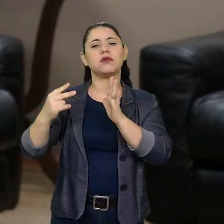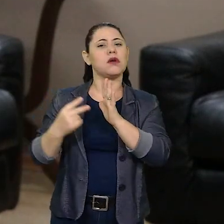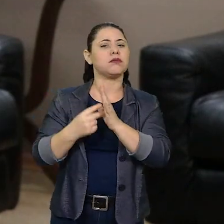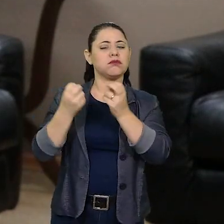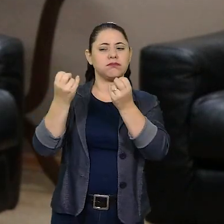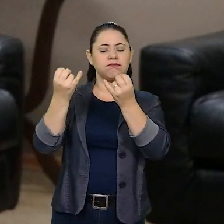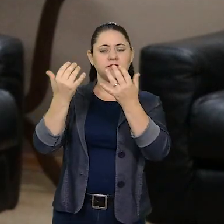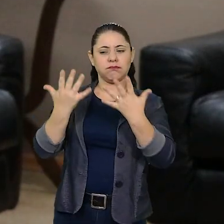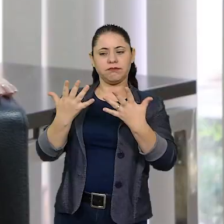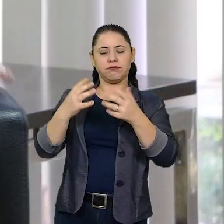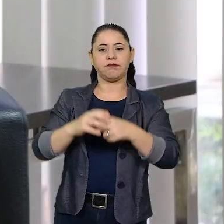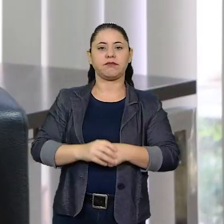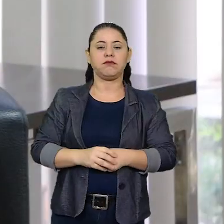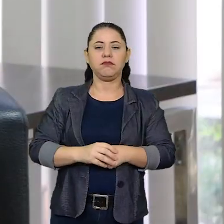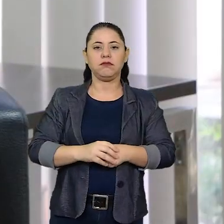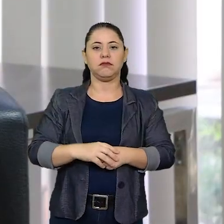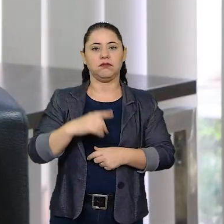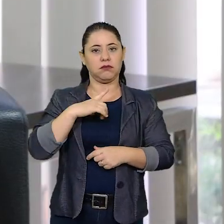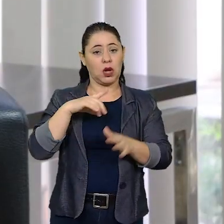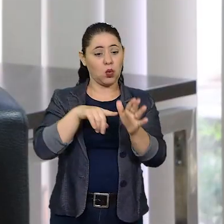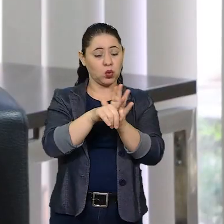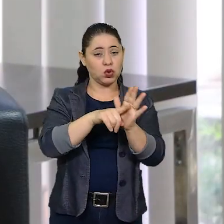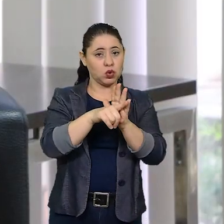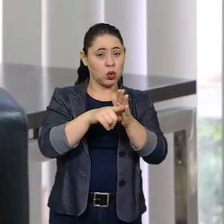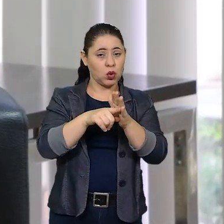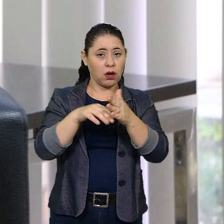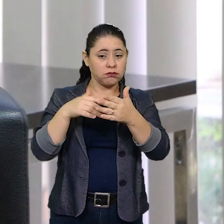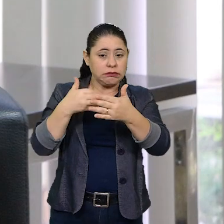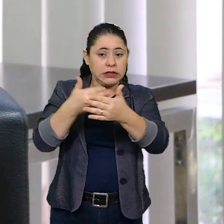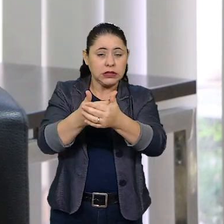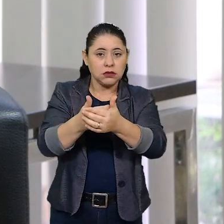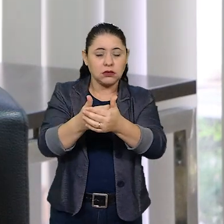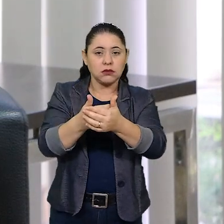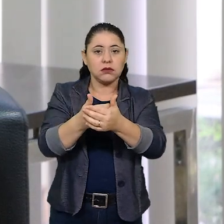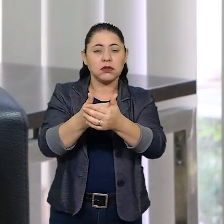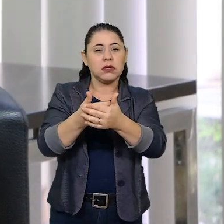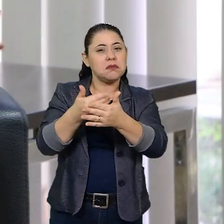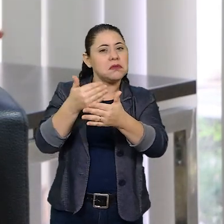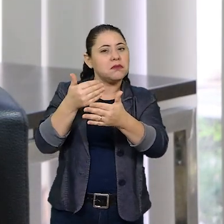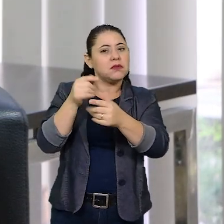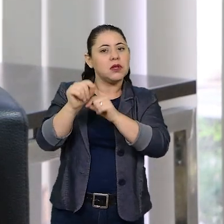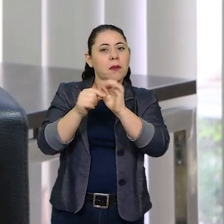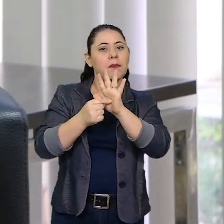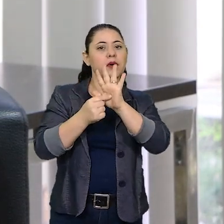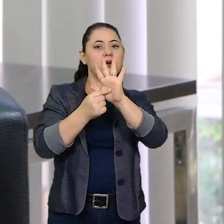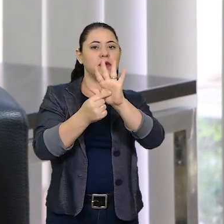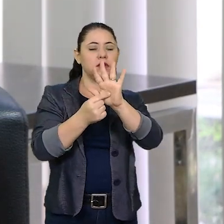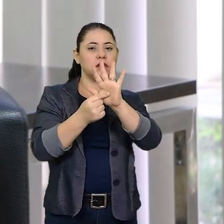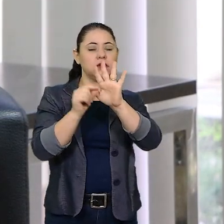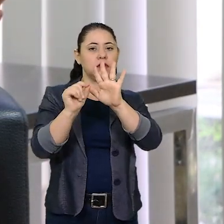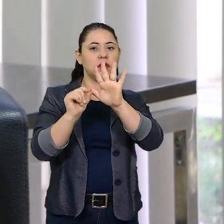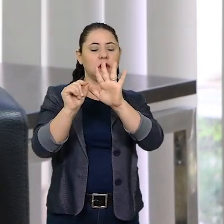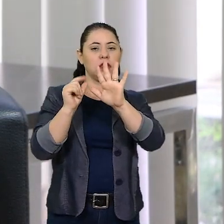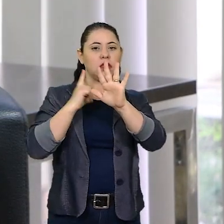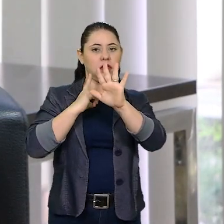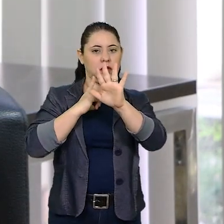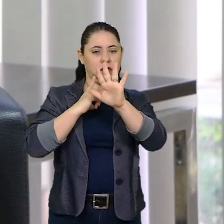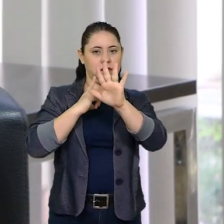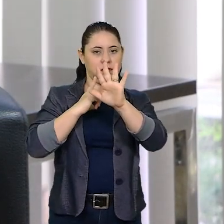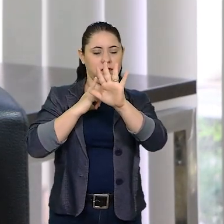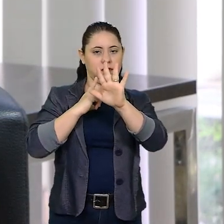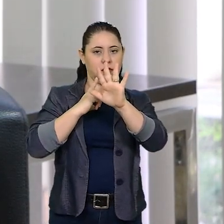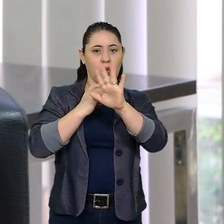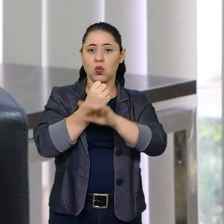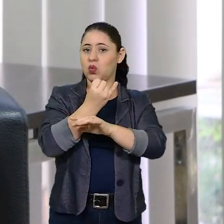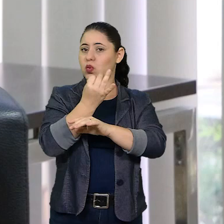ressignificar esse número, né? Existe um estudo recente que foi feito que demonstra que